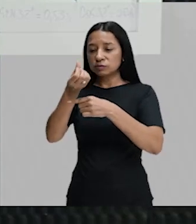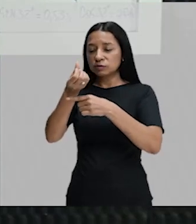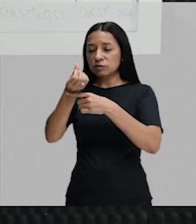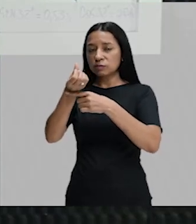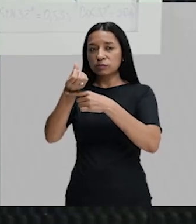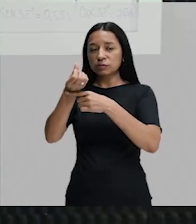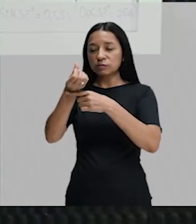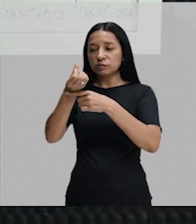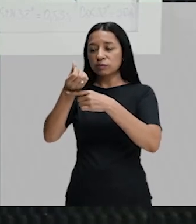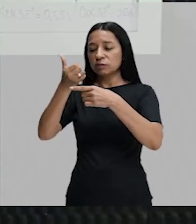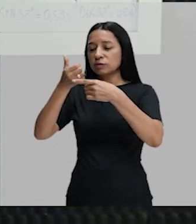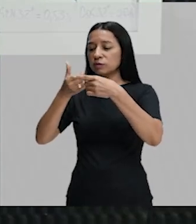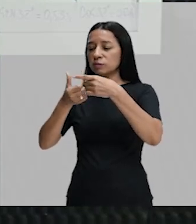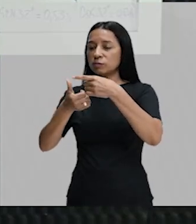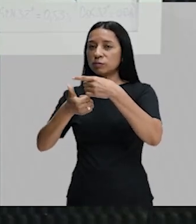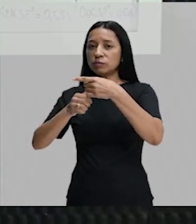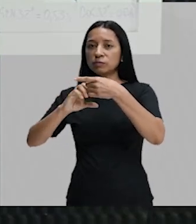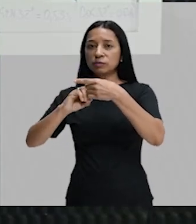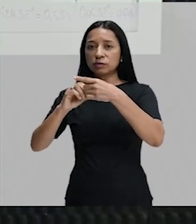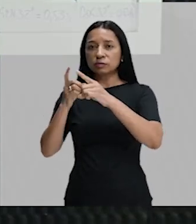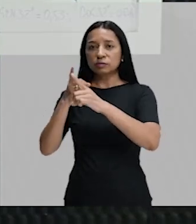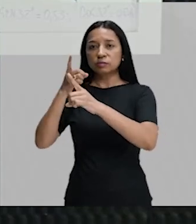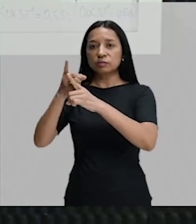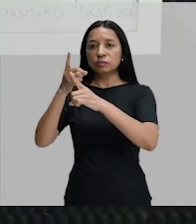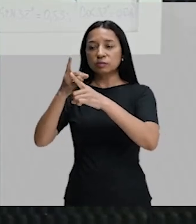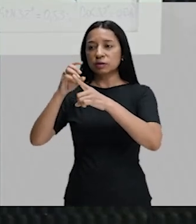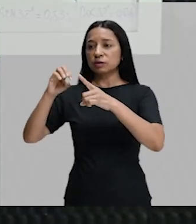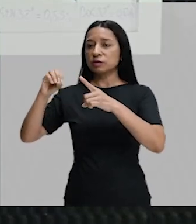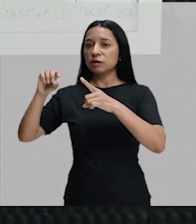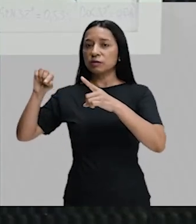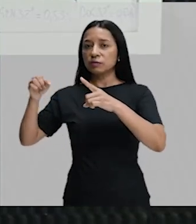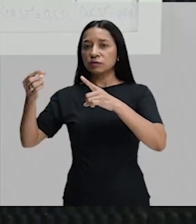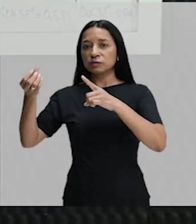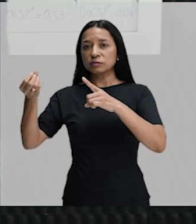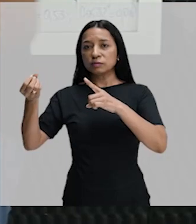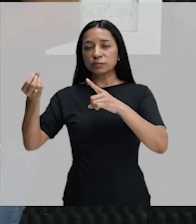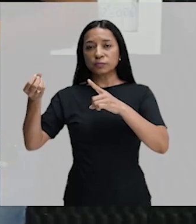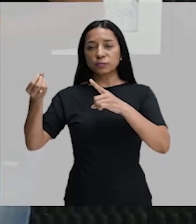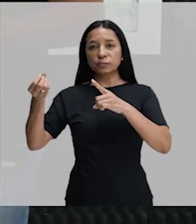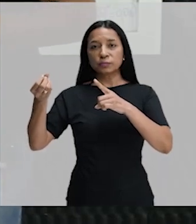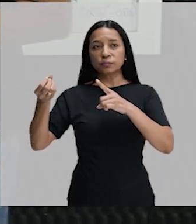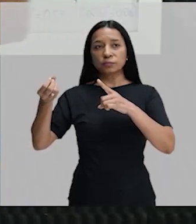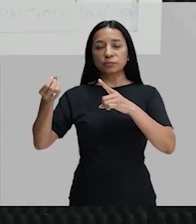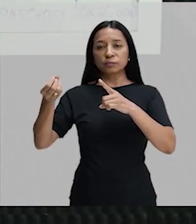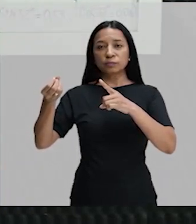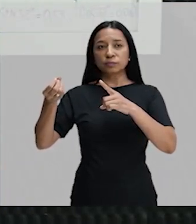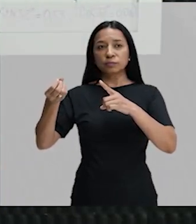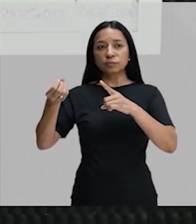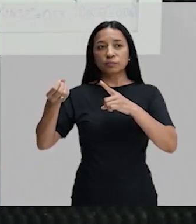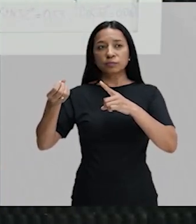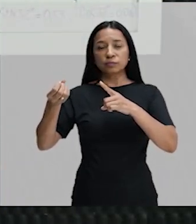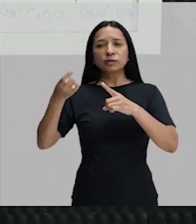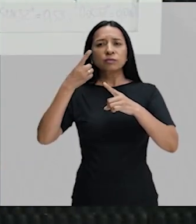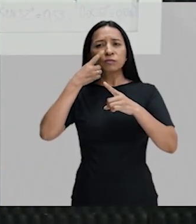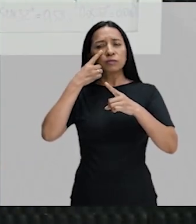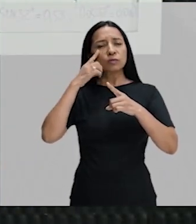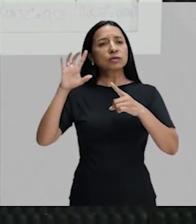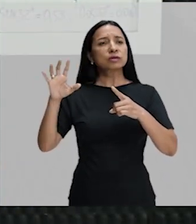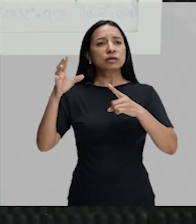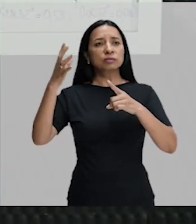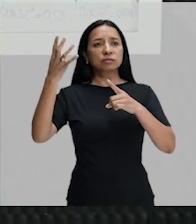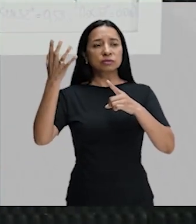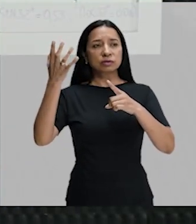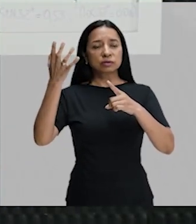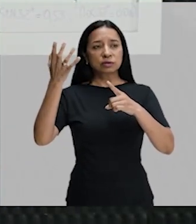6 dividido por 10, você vai encontrar 0,6. Turma, repararam o que aconteceu? Embora